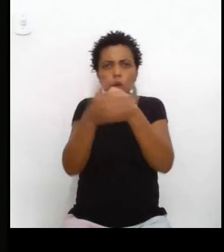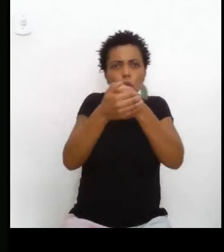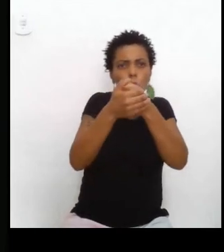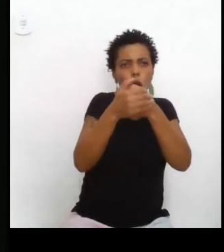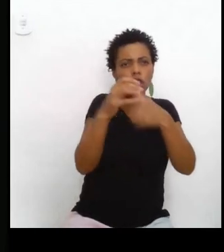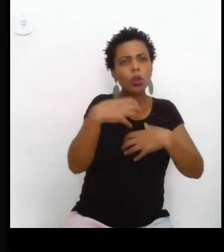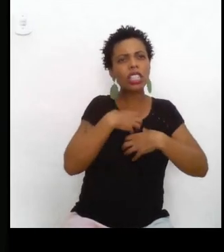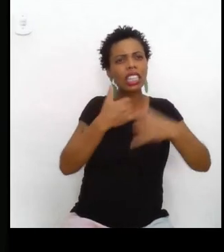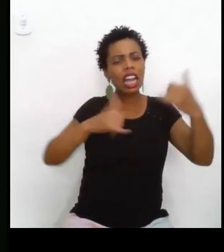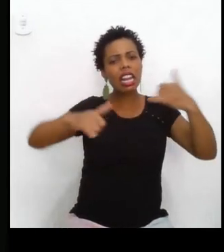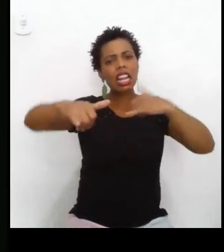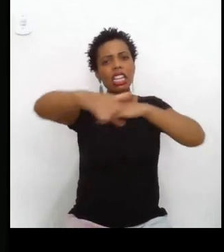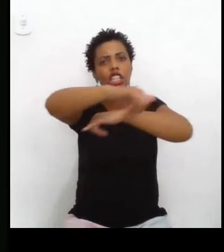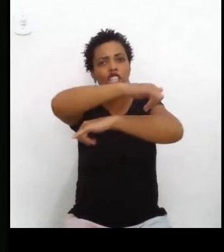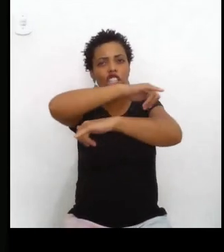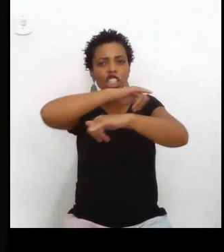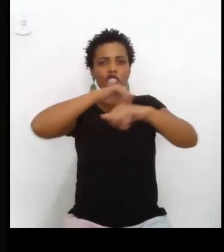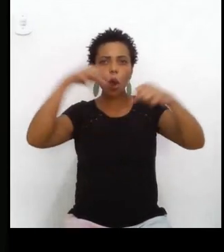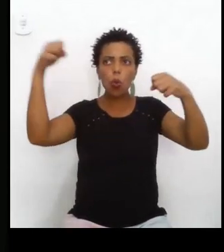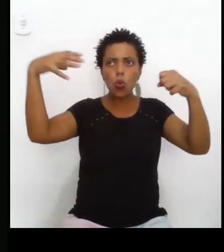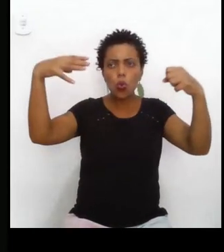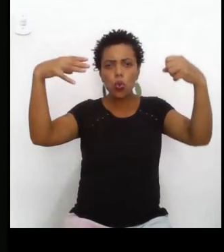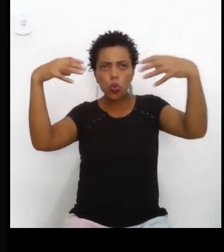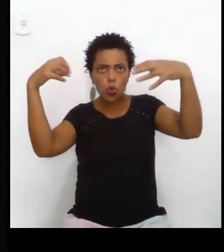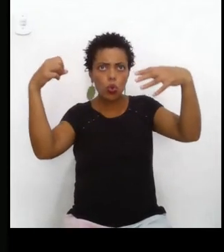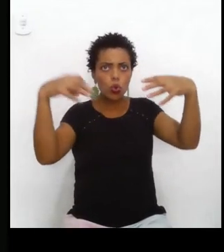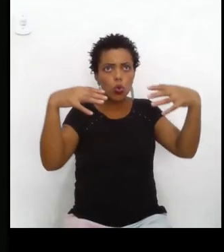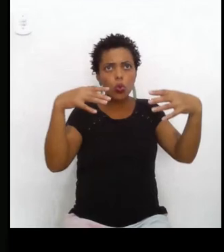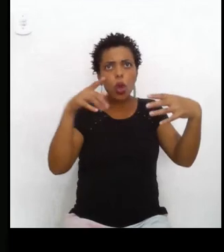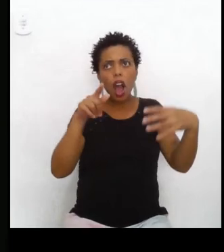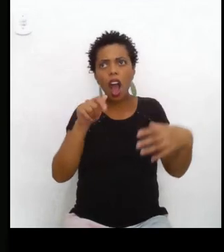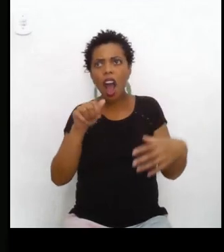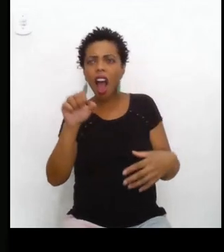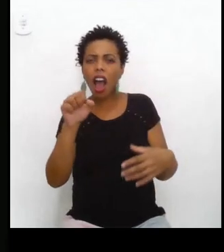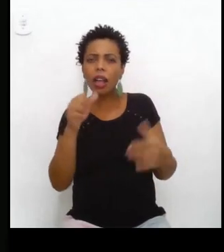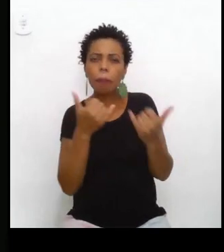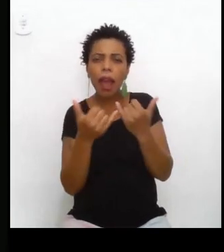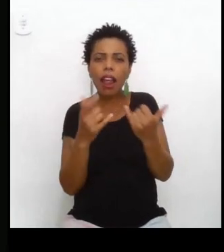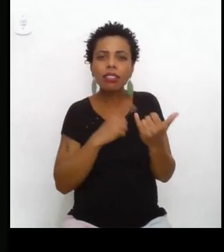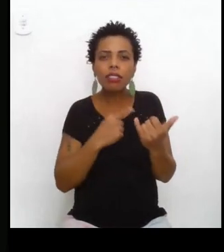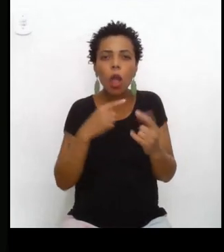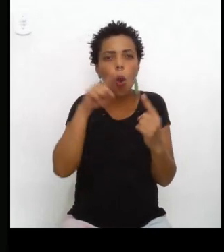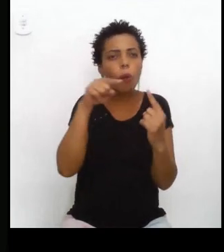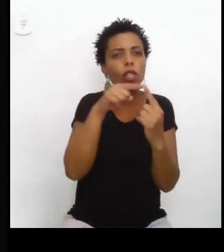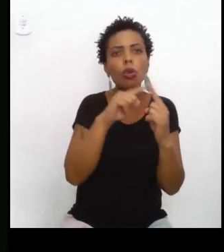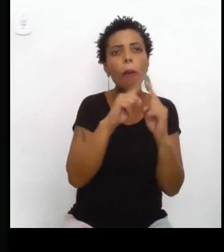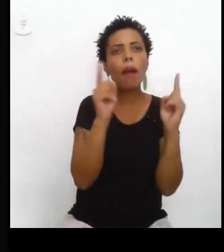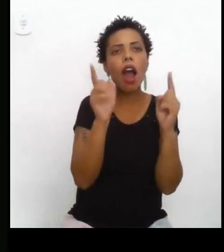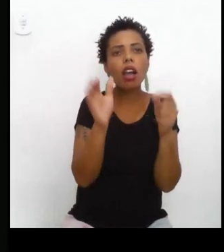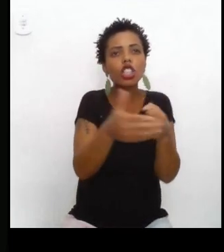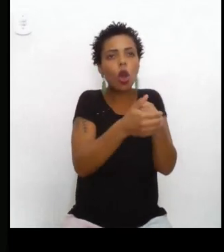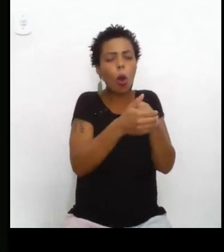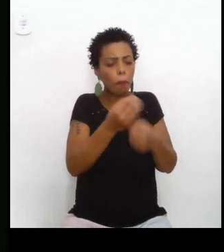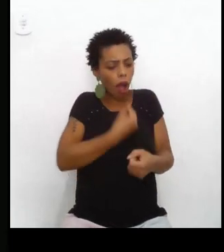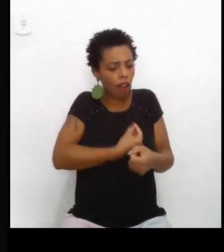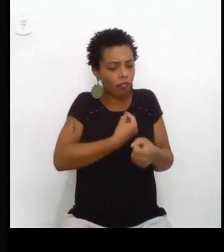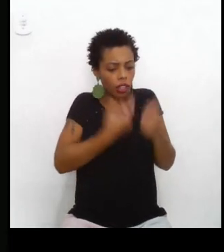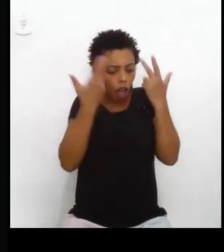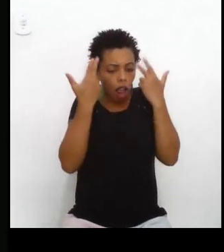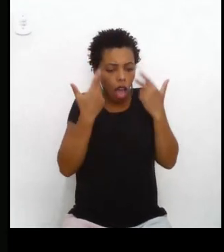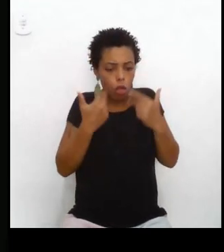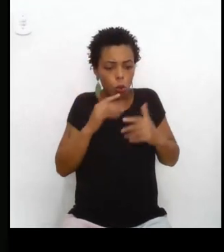meio gasosas como se ela tivesse uma intenção misteriosa uma avenida que corre por conta própria